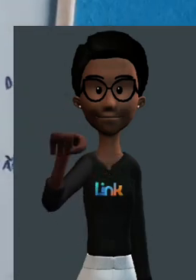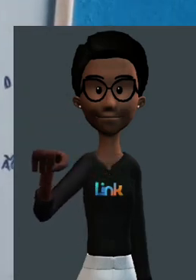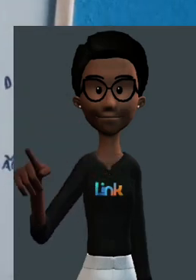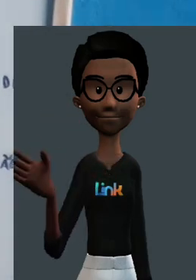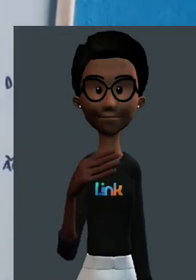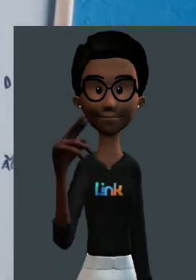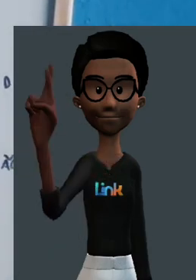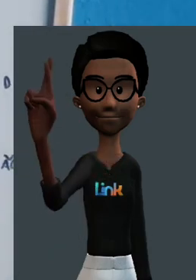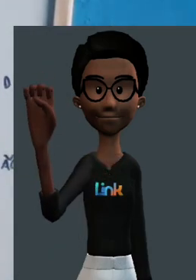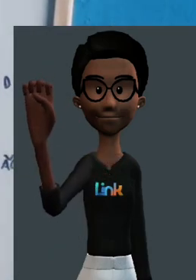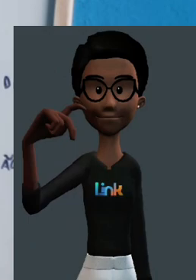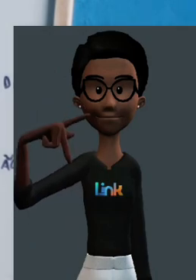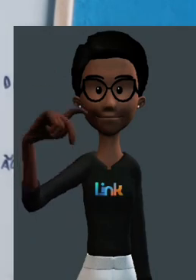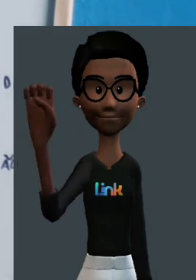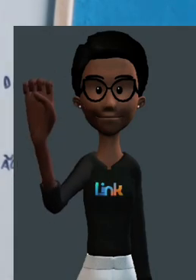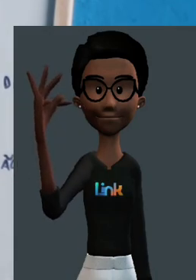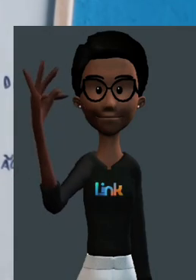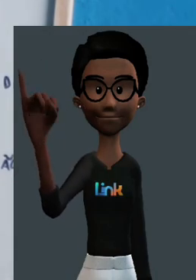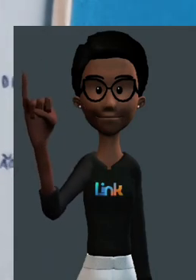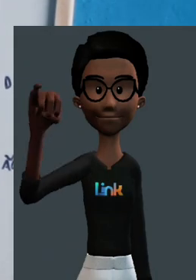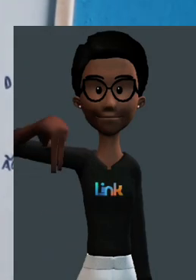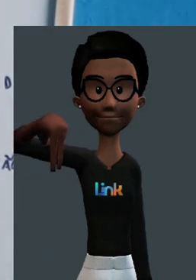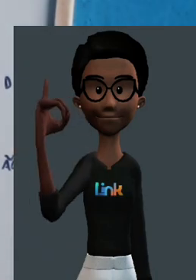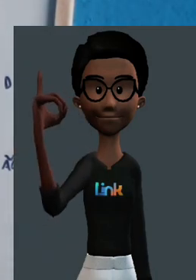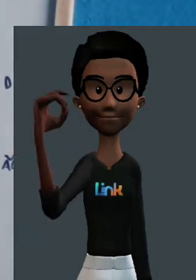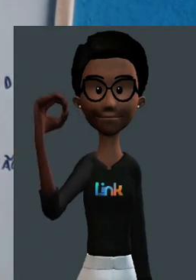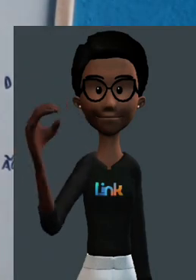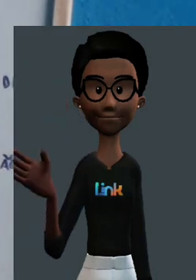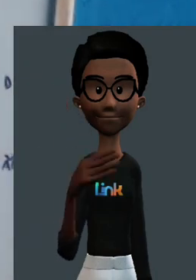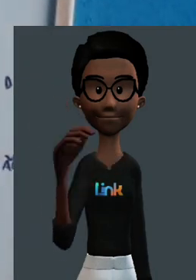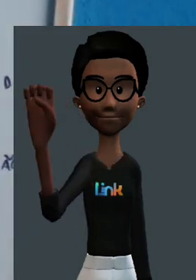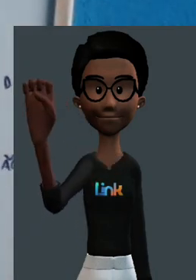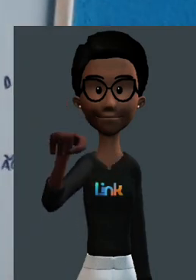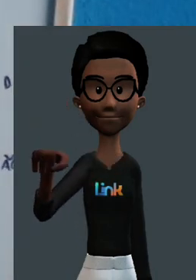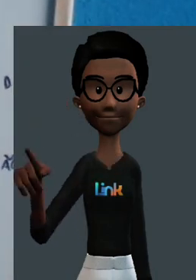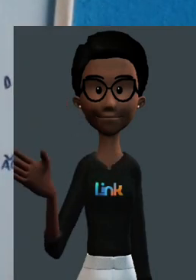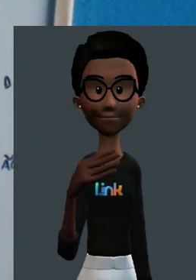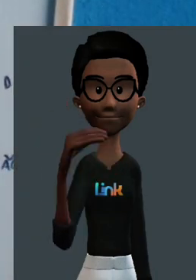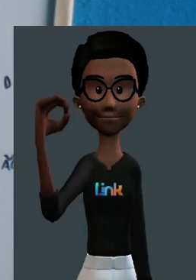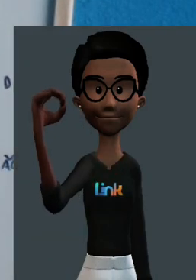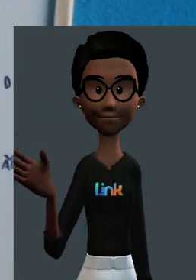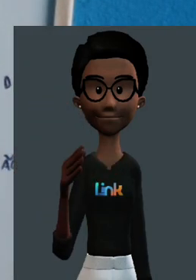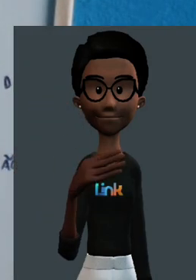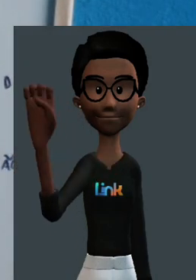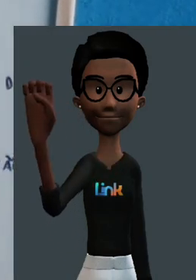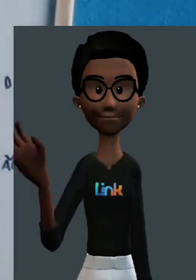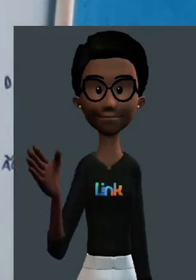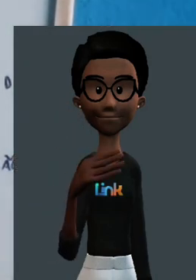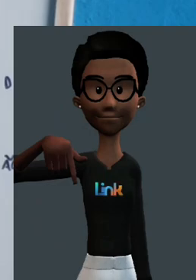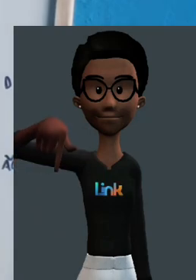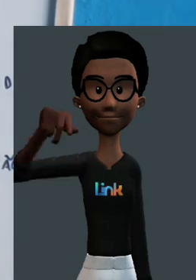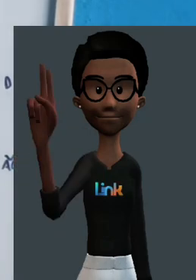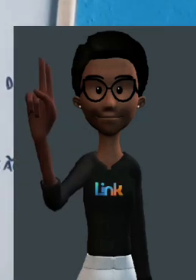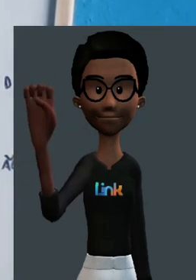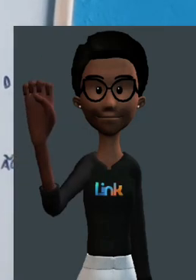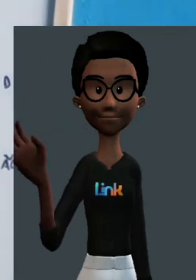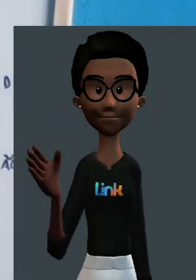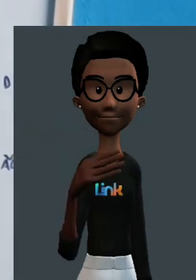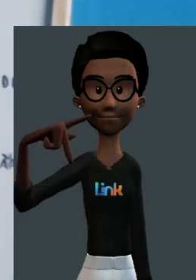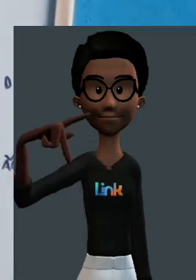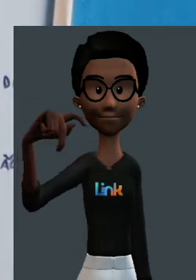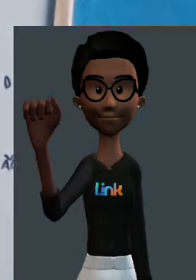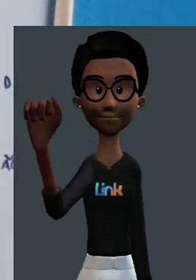ele estava feliz é basicamente a mesma coisa. Só vai mudar o jogo de palavras para alcançar ali o efeito que o autor